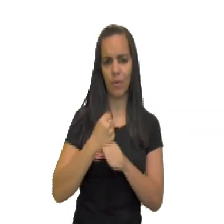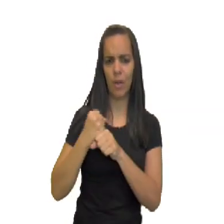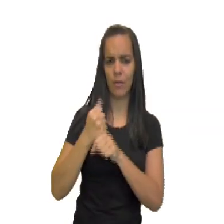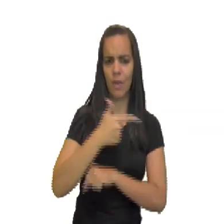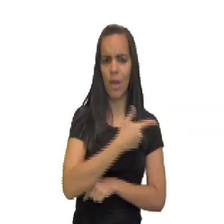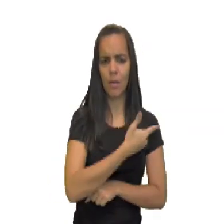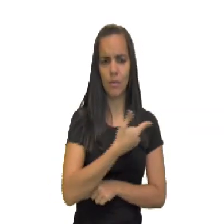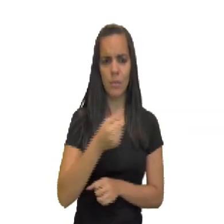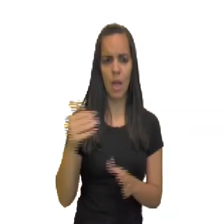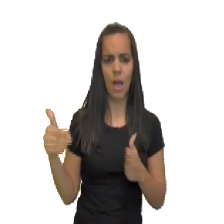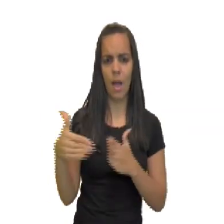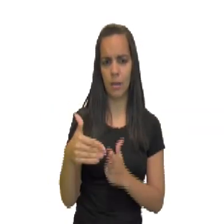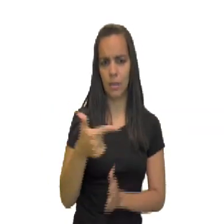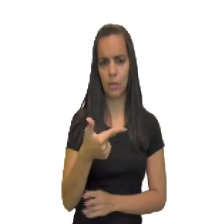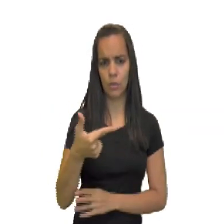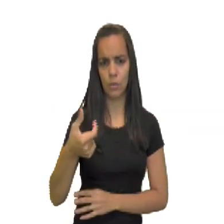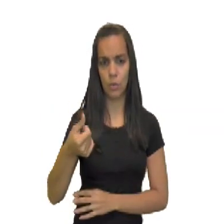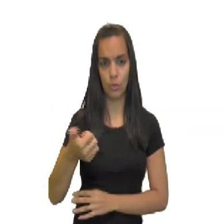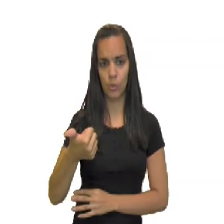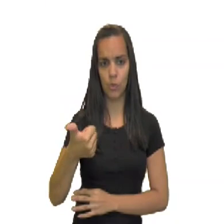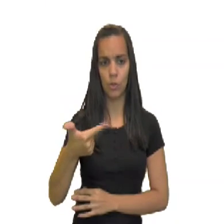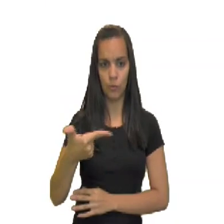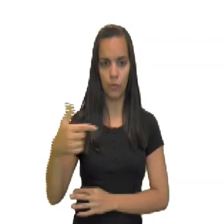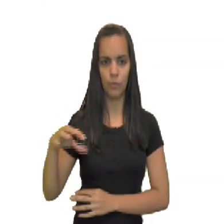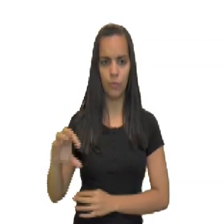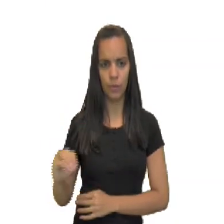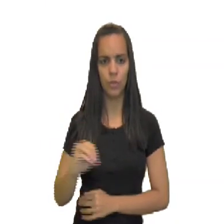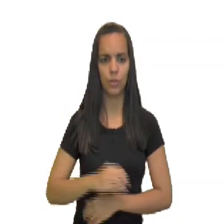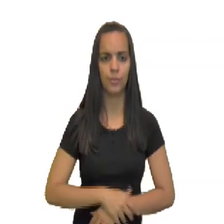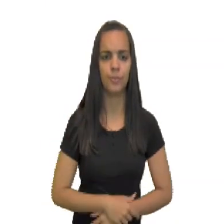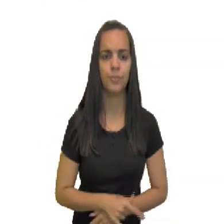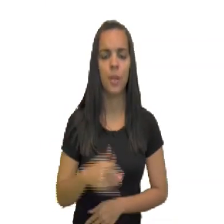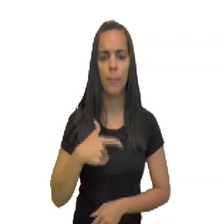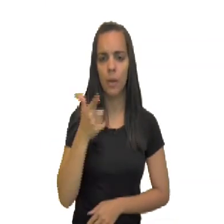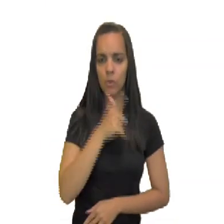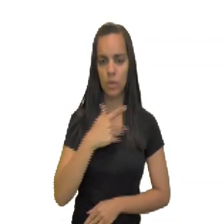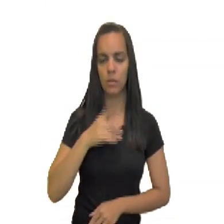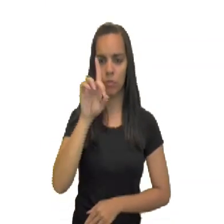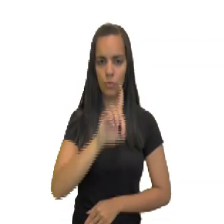2020, garantindo o direito de ir e vir das mulheres.